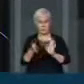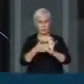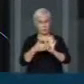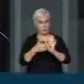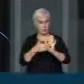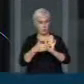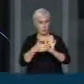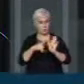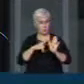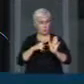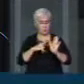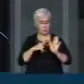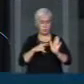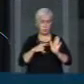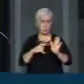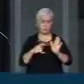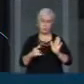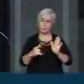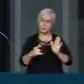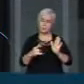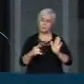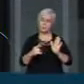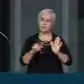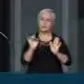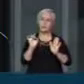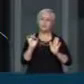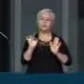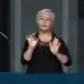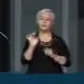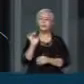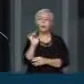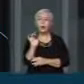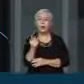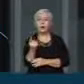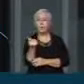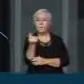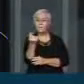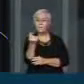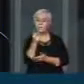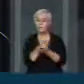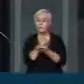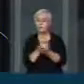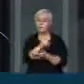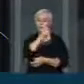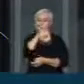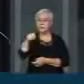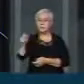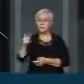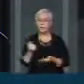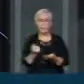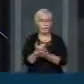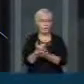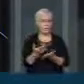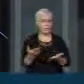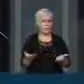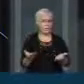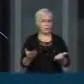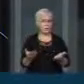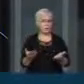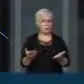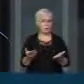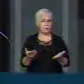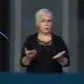licitante vencedor contemplavam apenas um preço fixo mensal a ser pago. Da